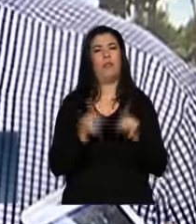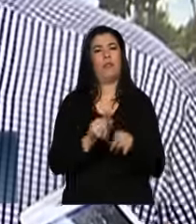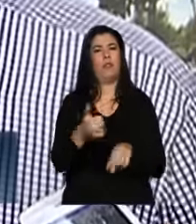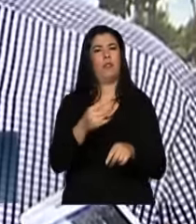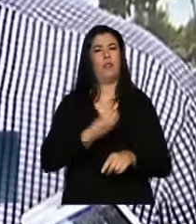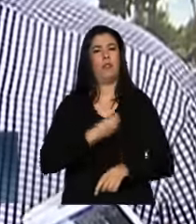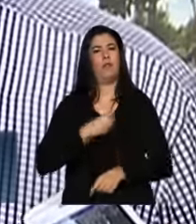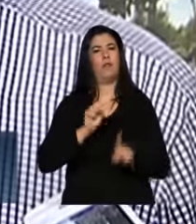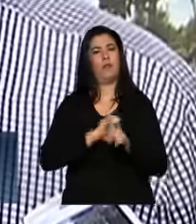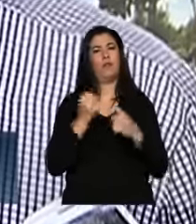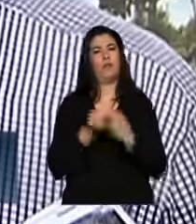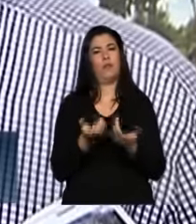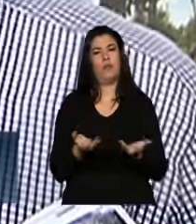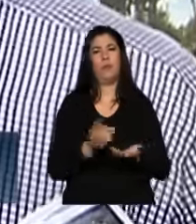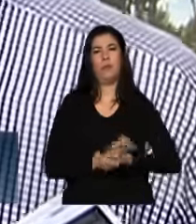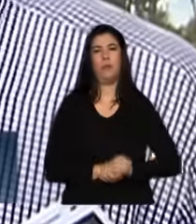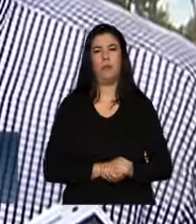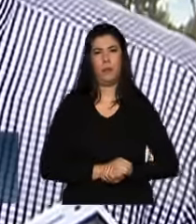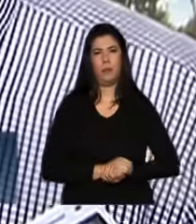vida melhor à nossa sociedade.